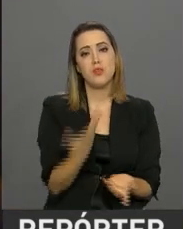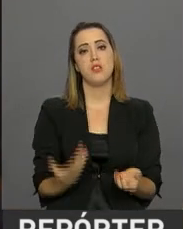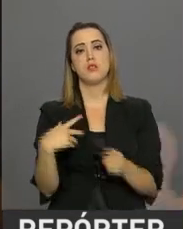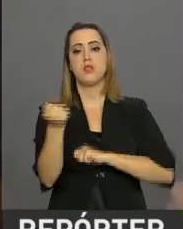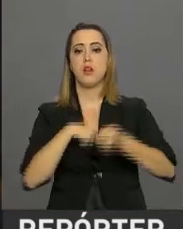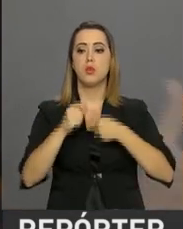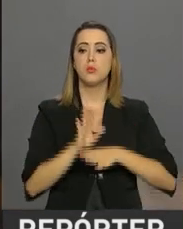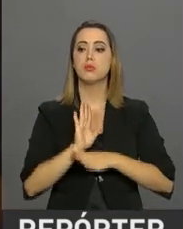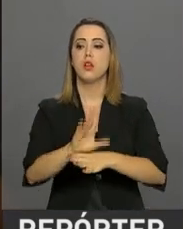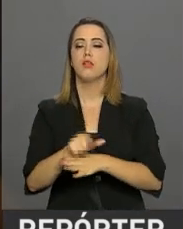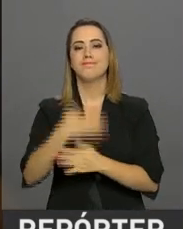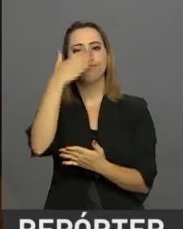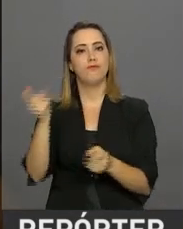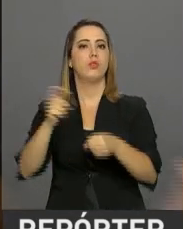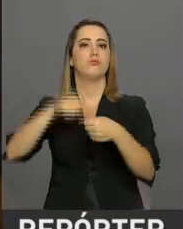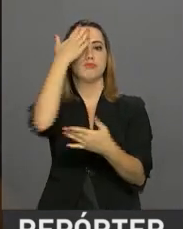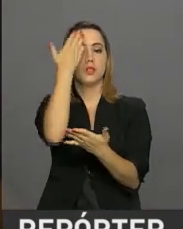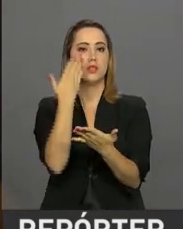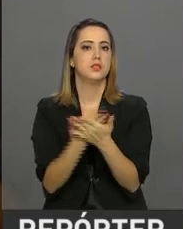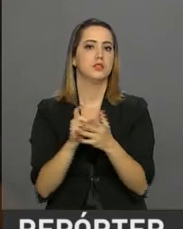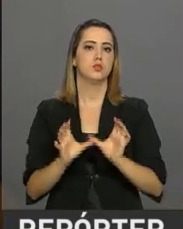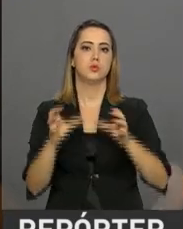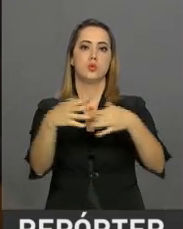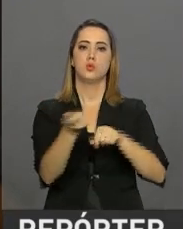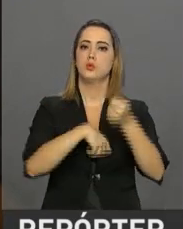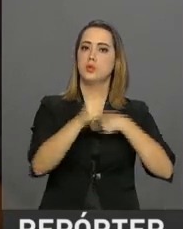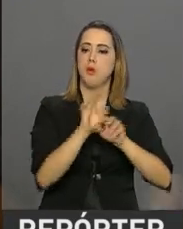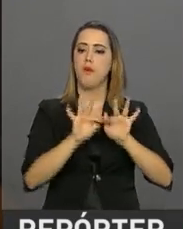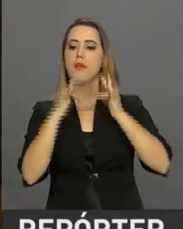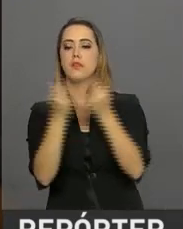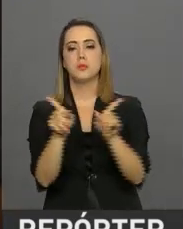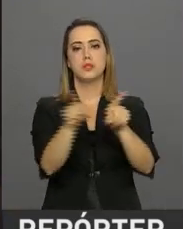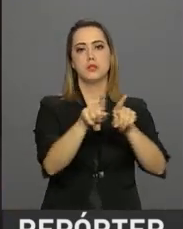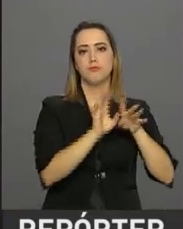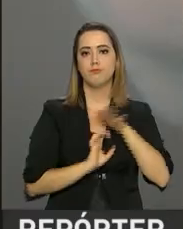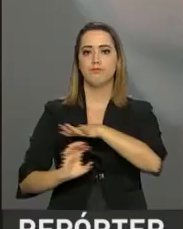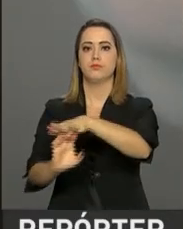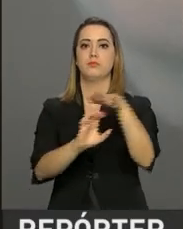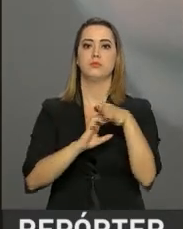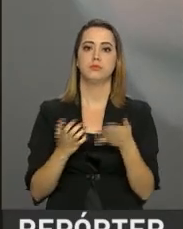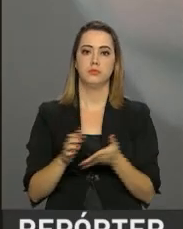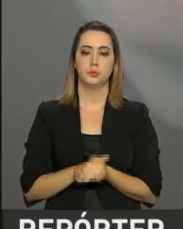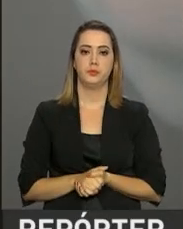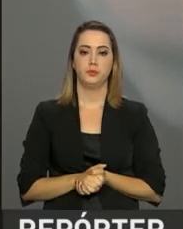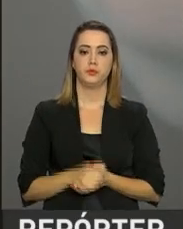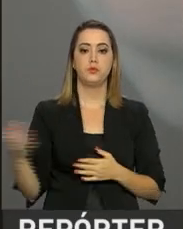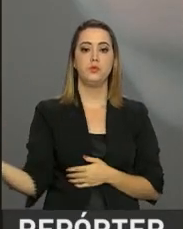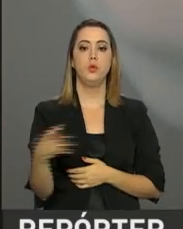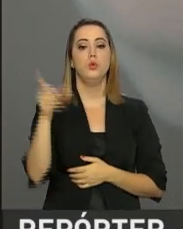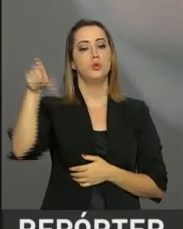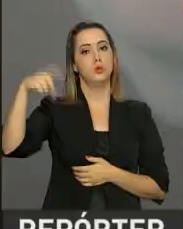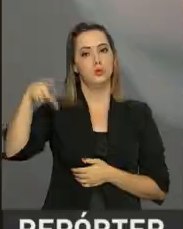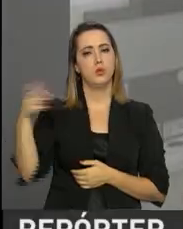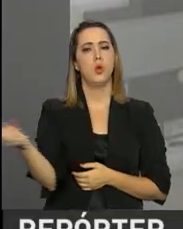contingente de confiança para os agentes econômicos tanto para famílias com para os empresários a nova versão do cartão traz